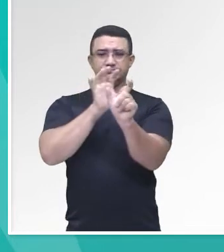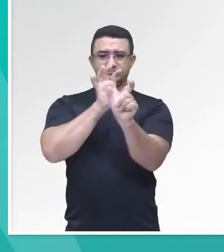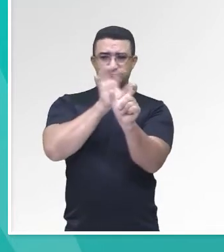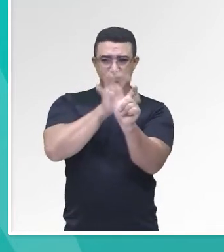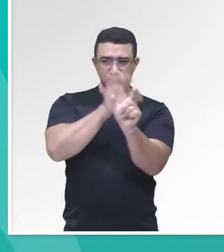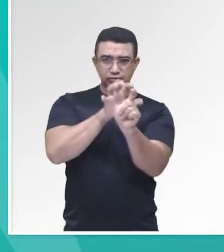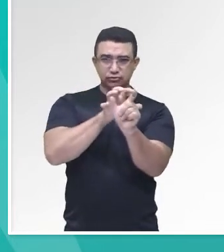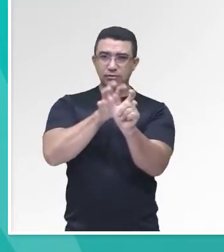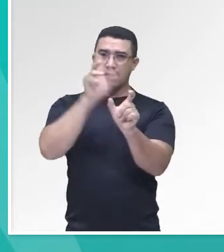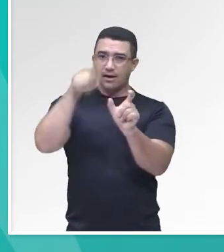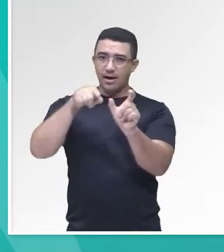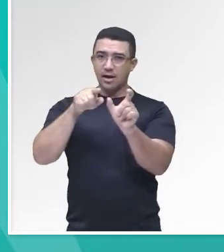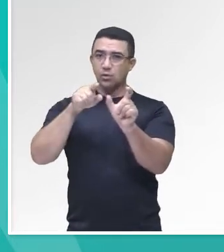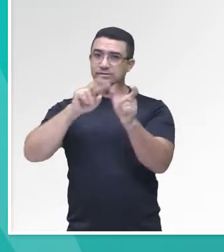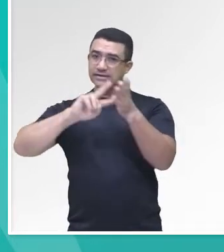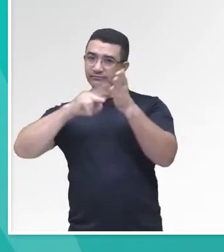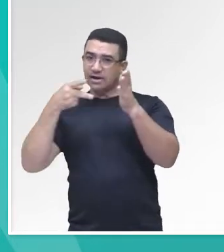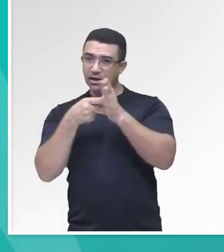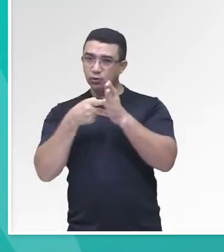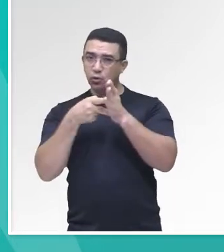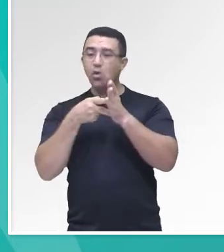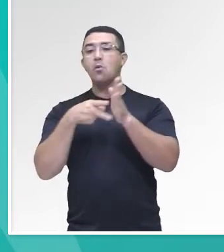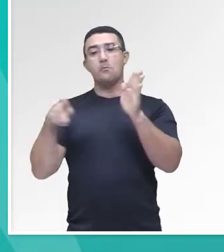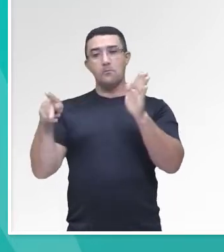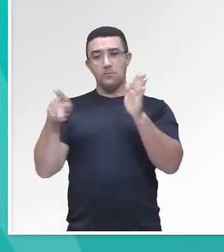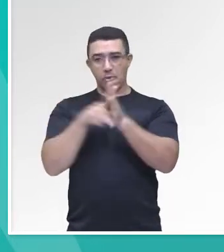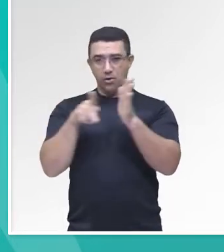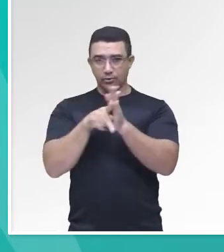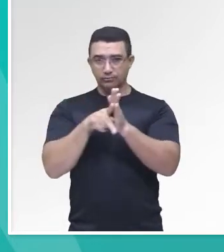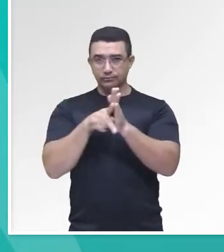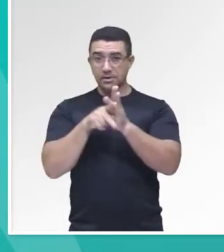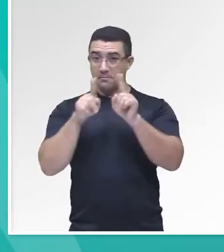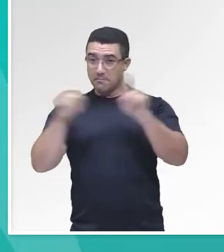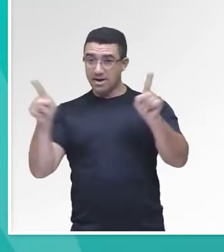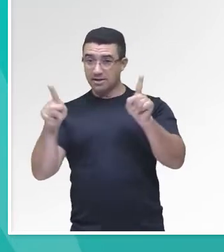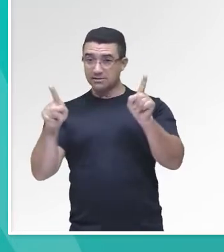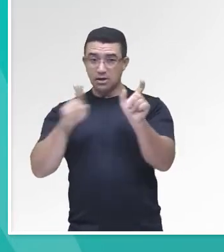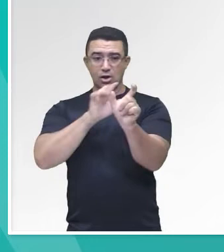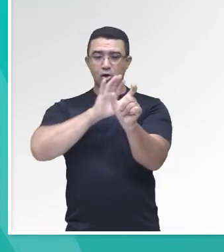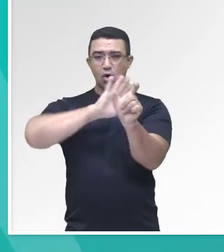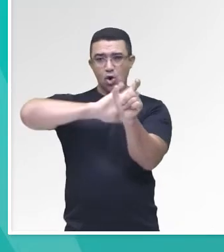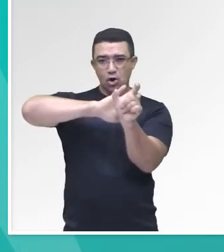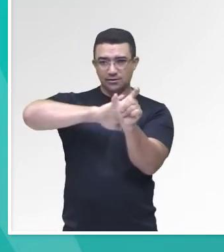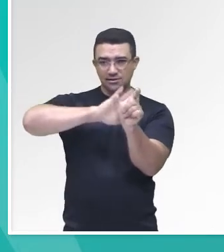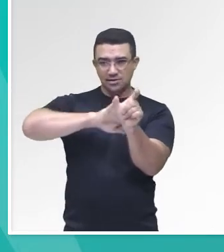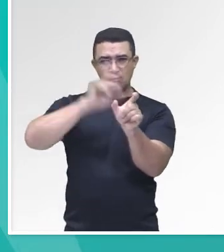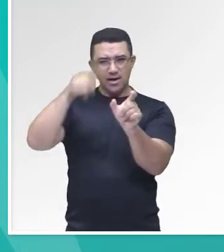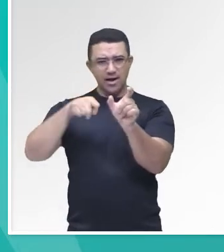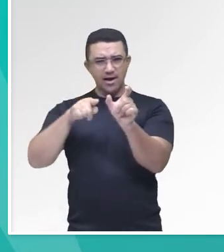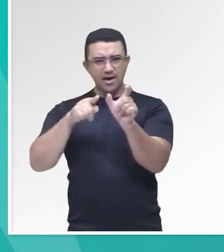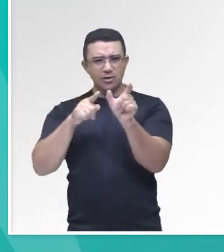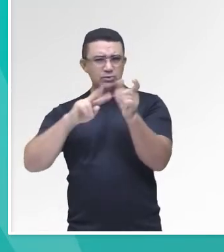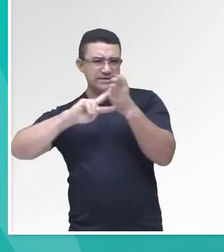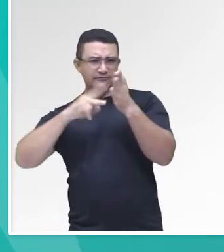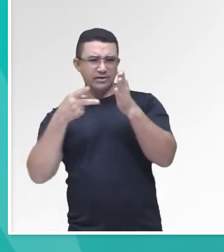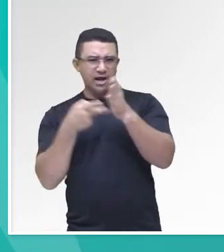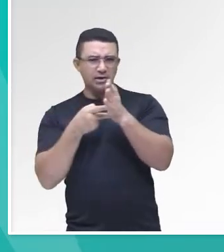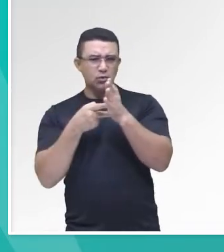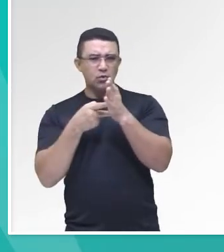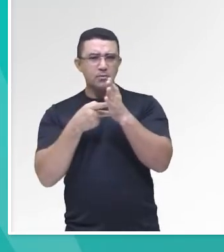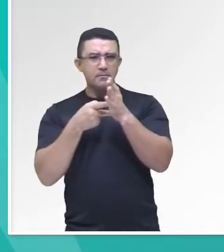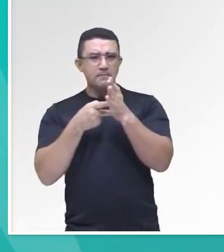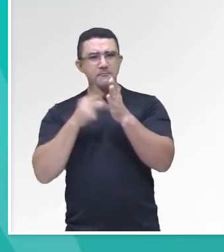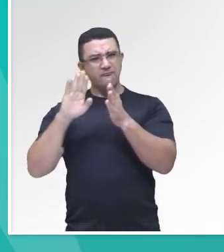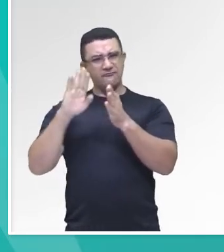palavras. Então, denotação com o sentido próprio, no sentido literal da palavra,